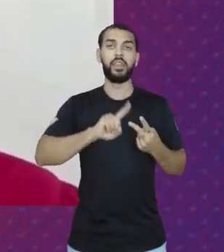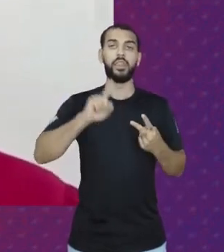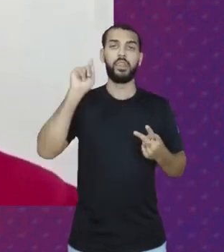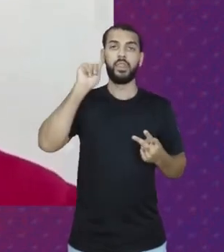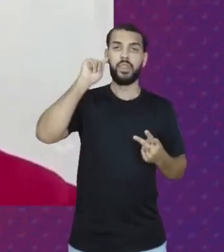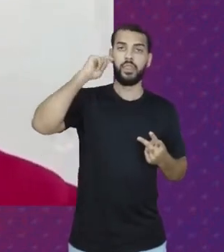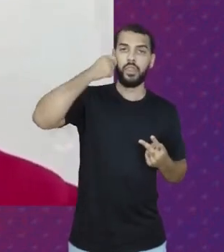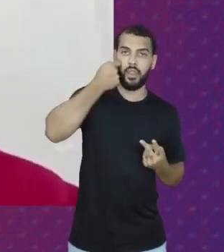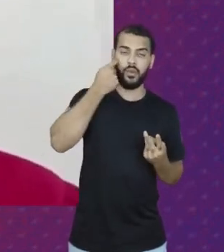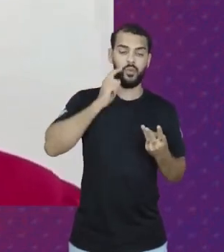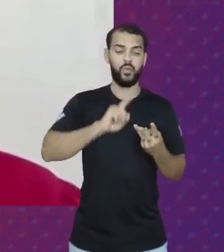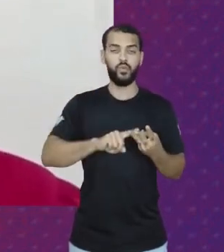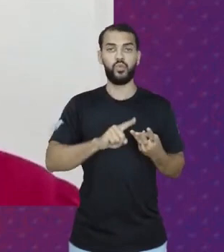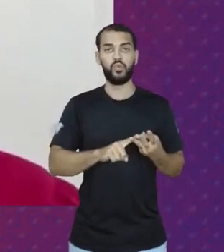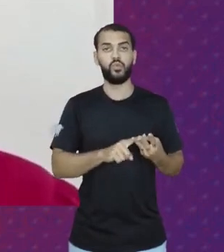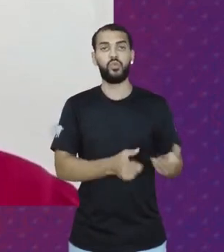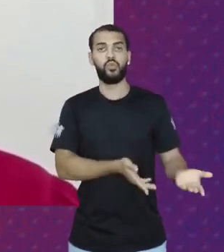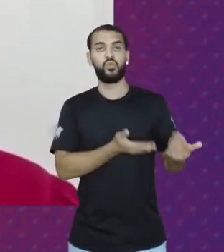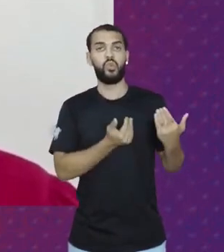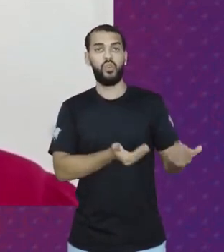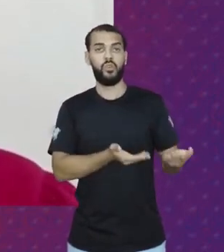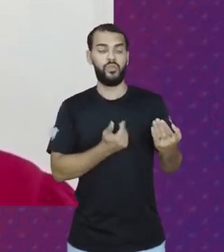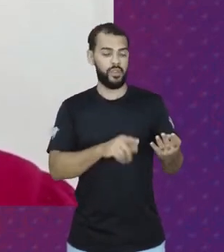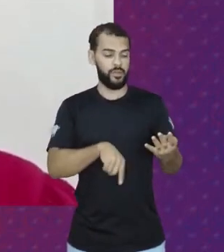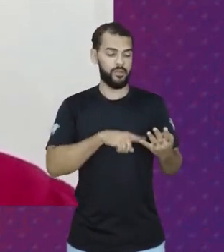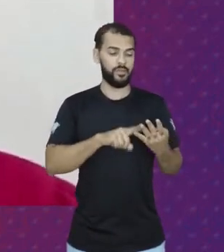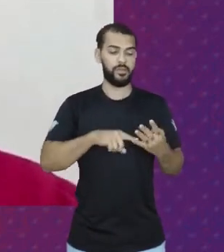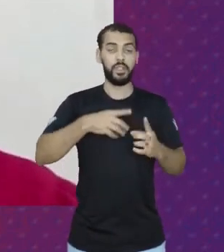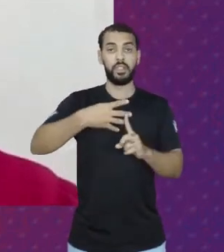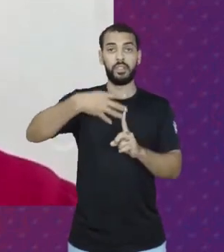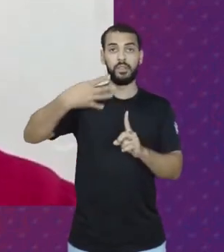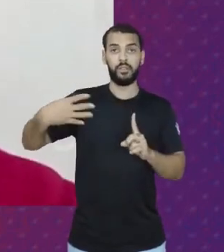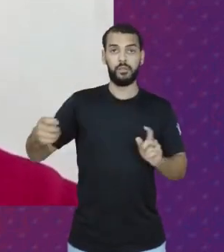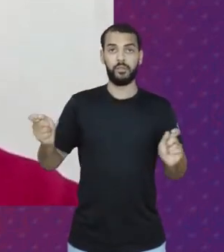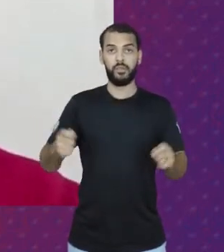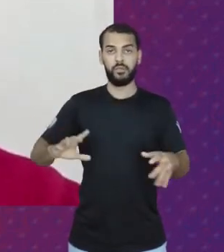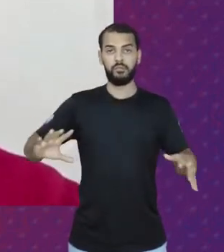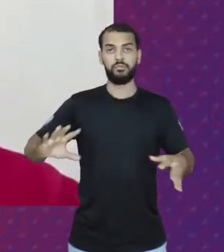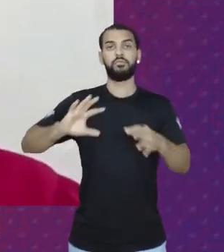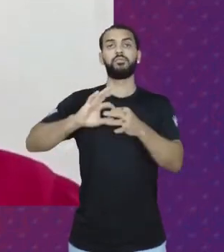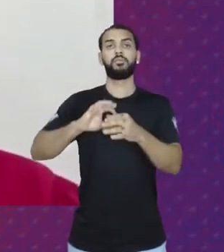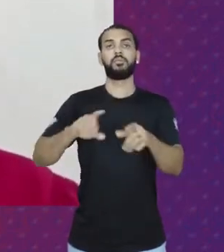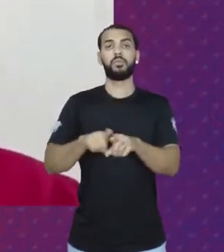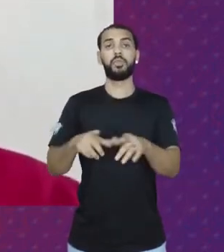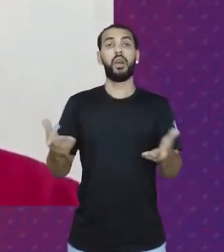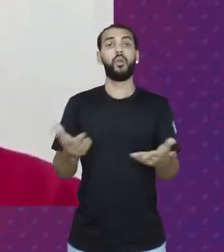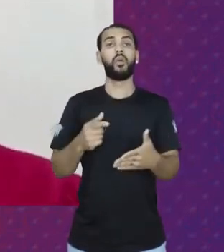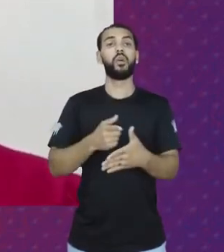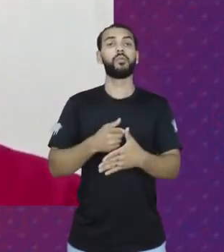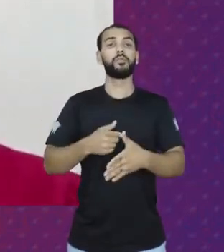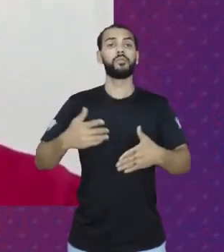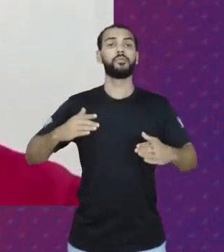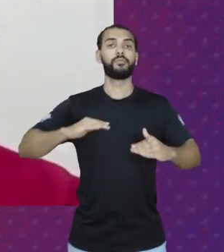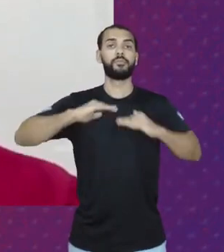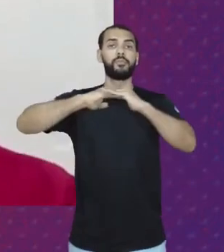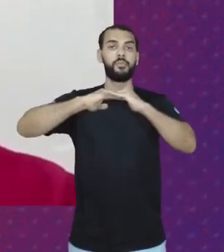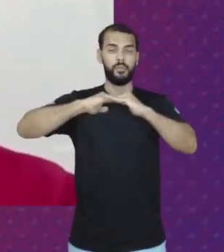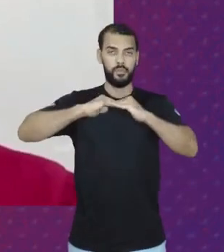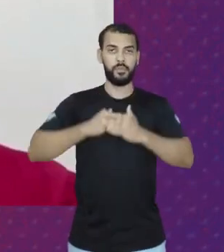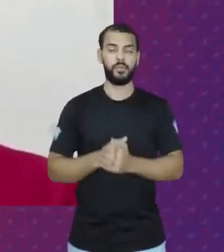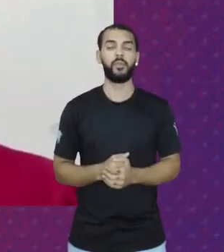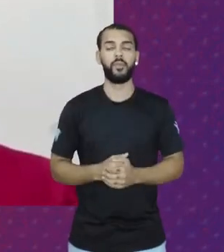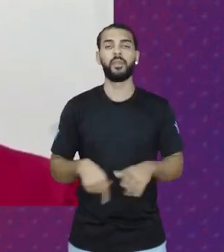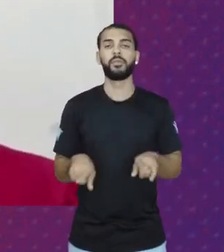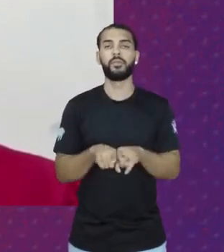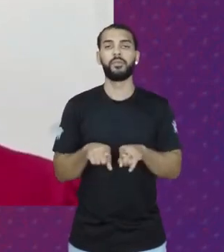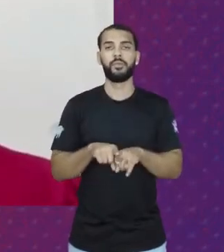para o segmento LGBT, que ia mais, e agora a paridade. Todas as direções do